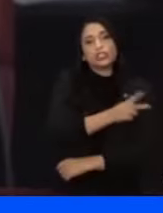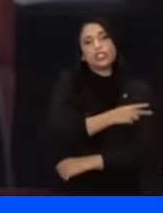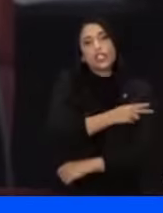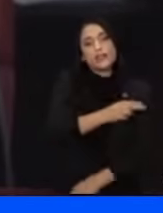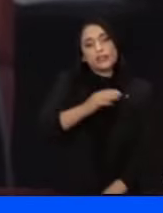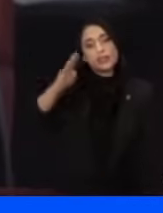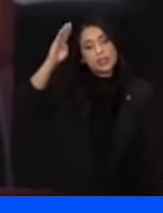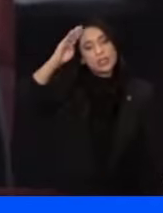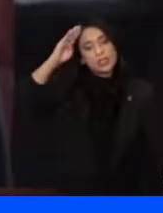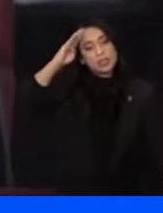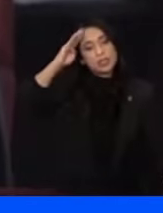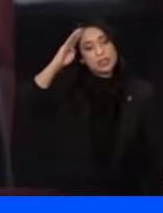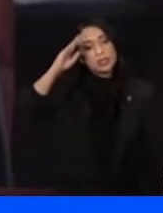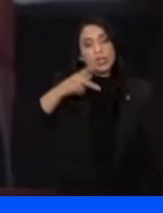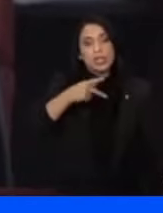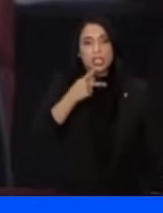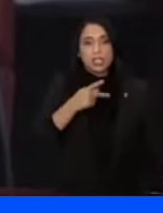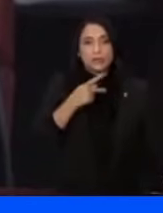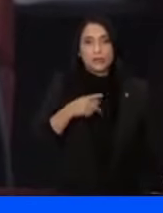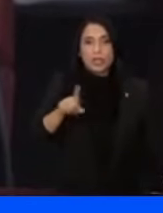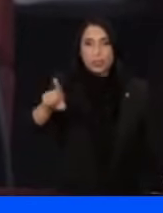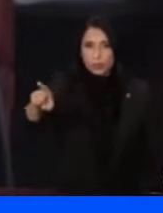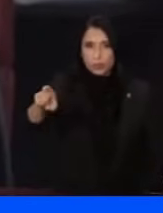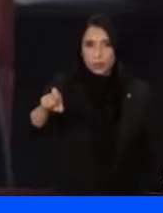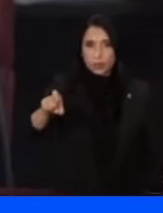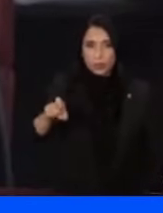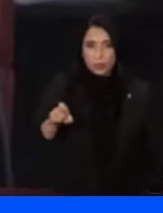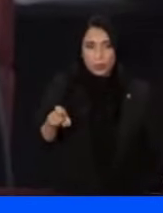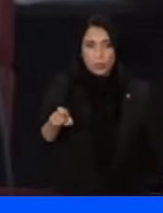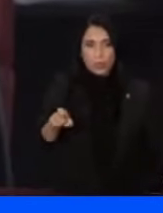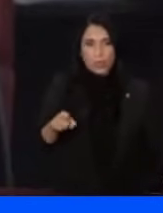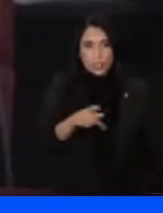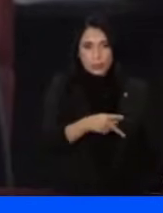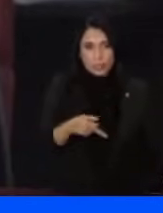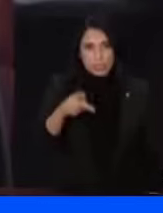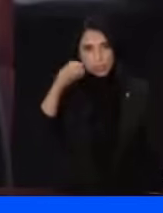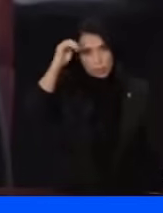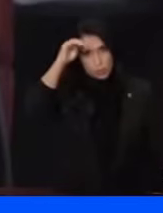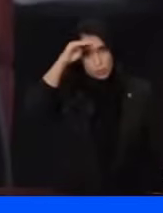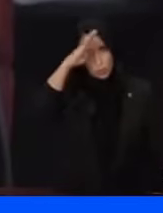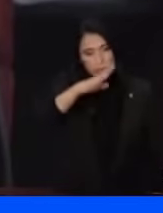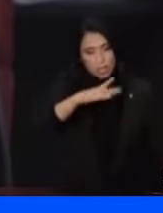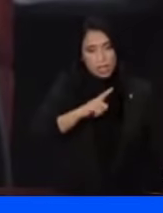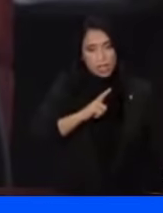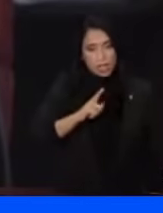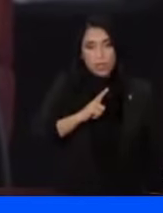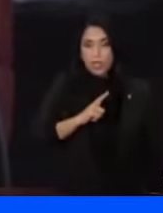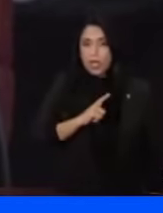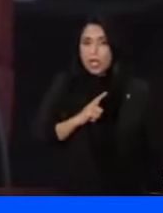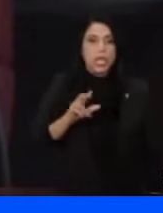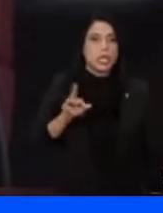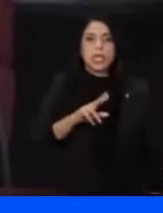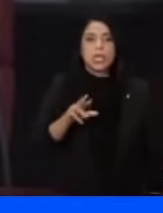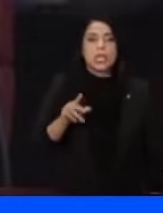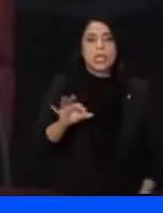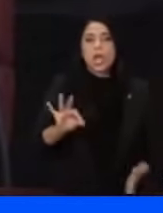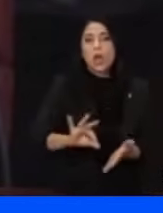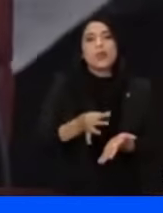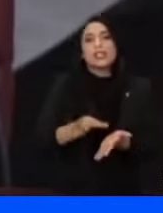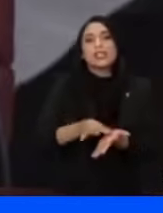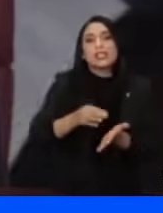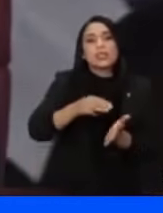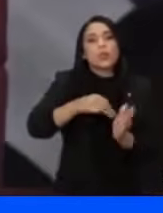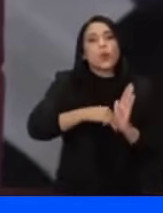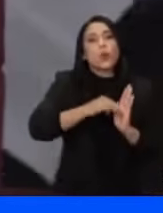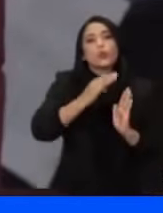e justificando o fato do ex-presidente da República, o rei Jair Messias Bolsonaro, ainda não ter assinado a minuta de